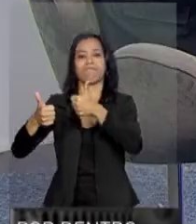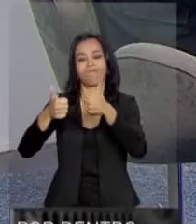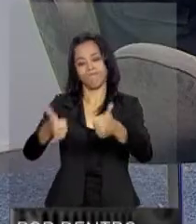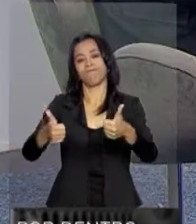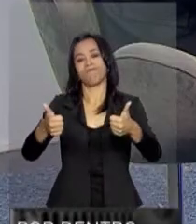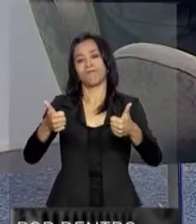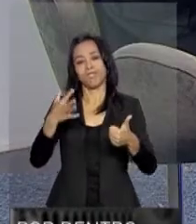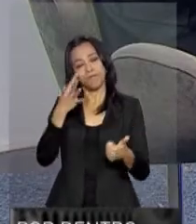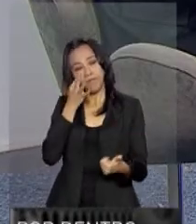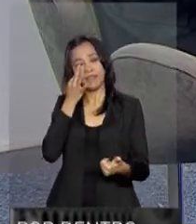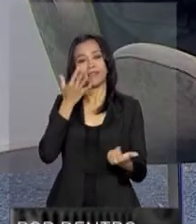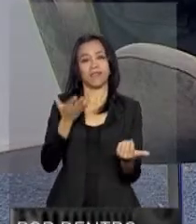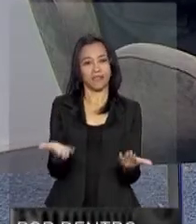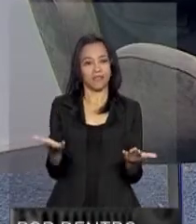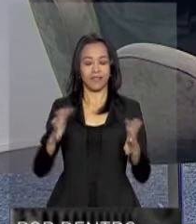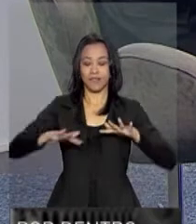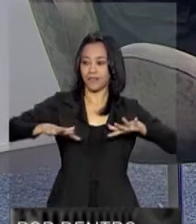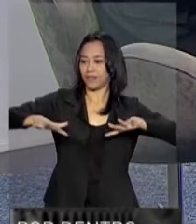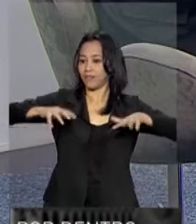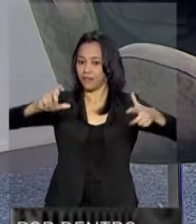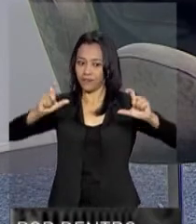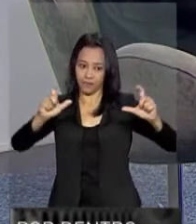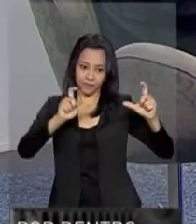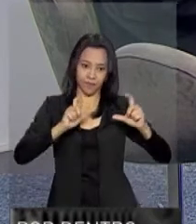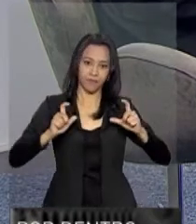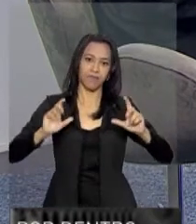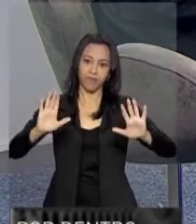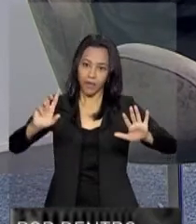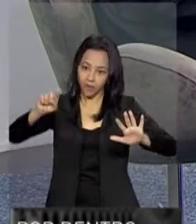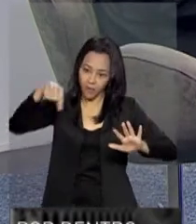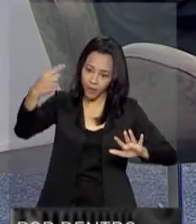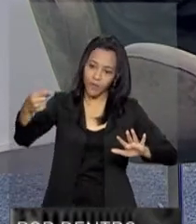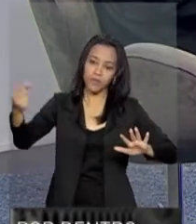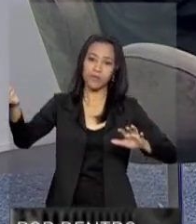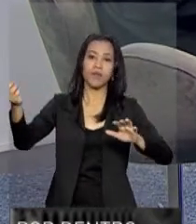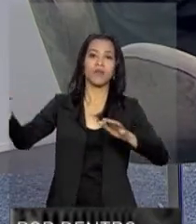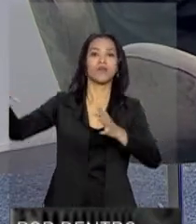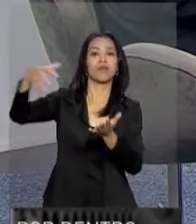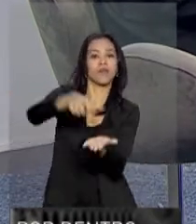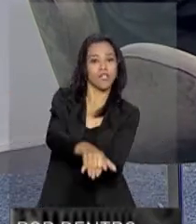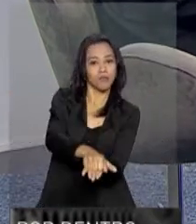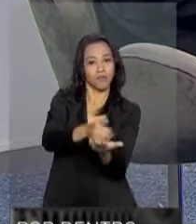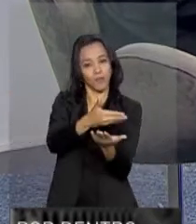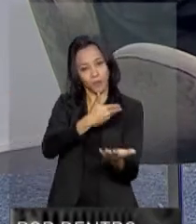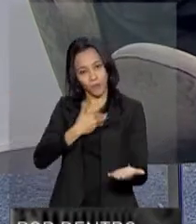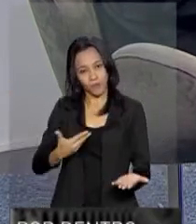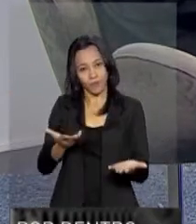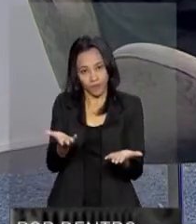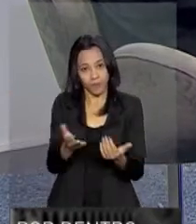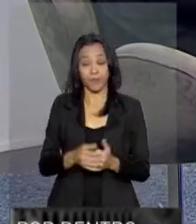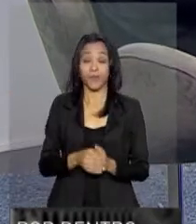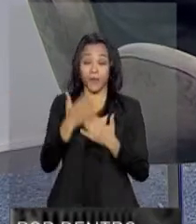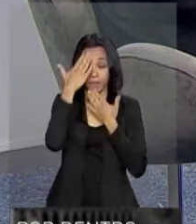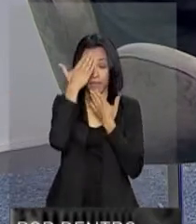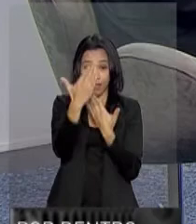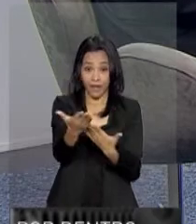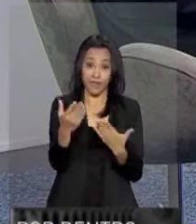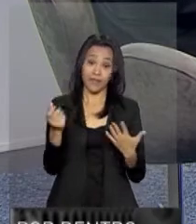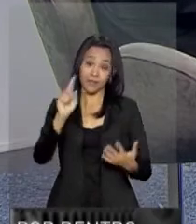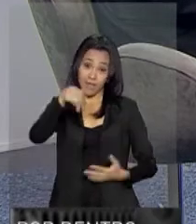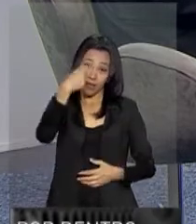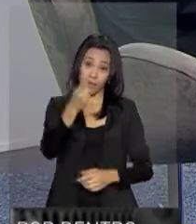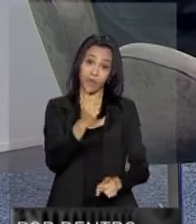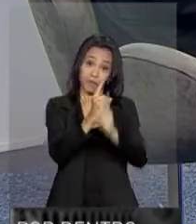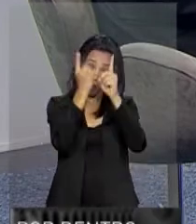presença muito mais dinâmico para a próxima administração tá certo o ministro muito obrigada pela sua participação e até uma próxima